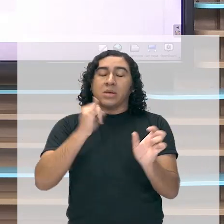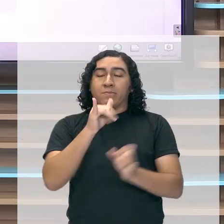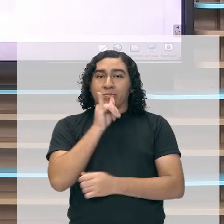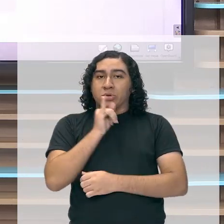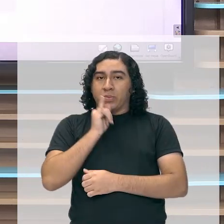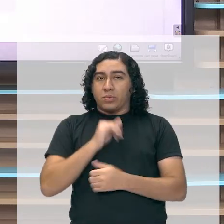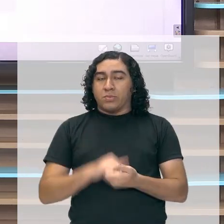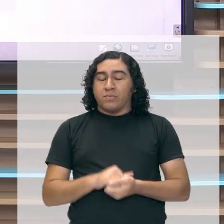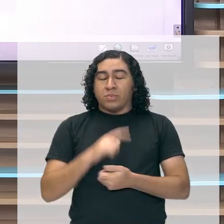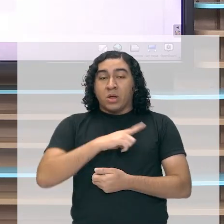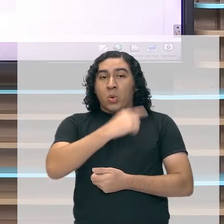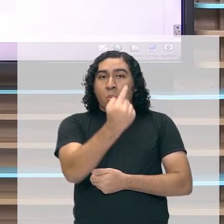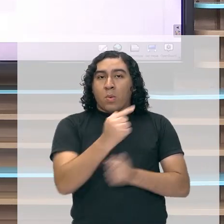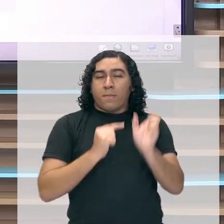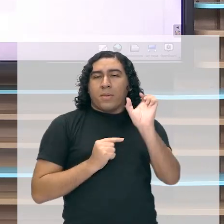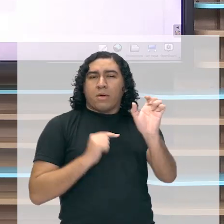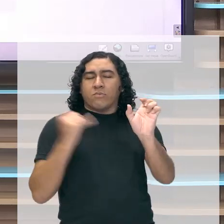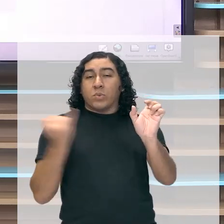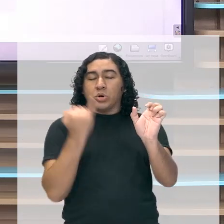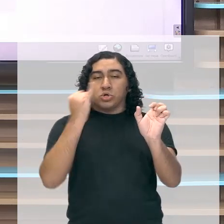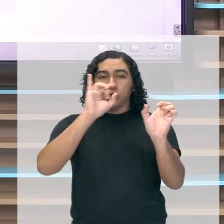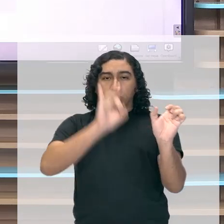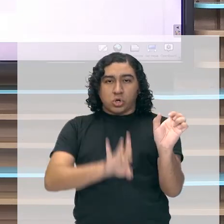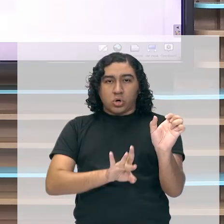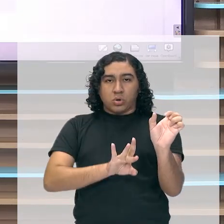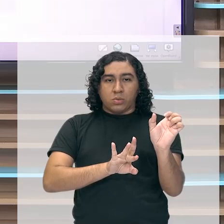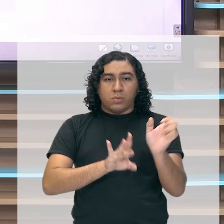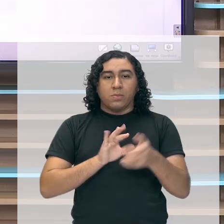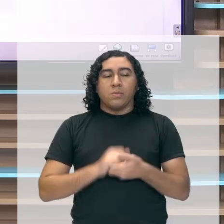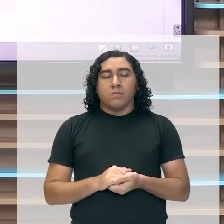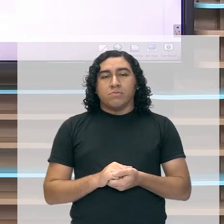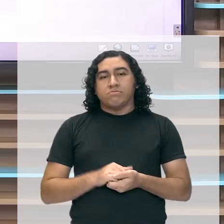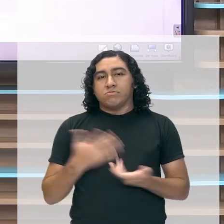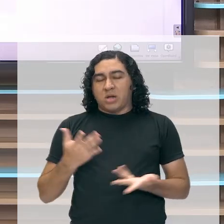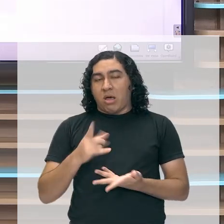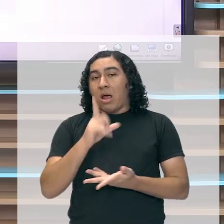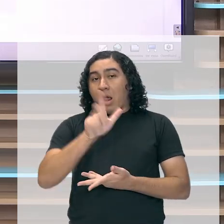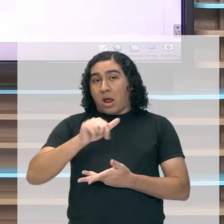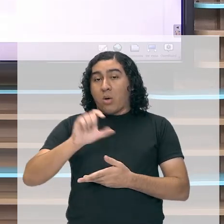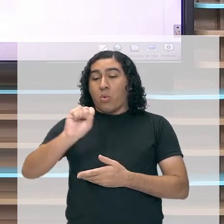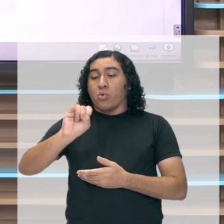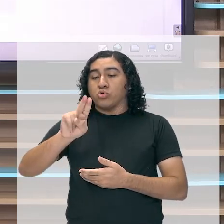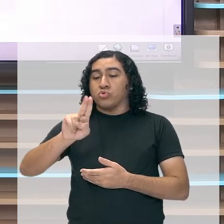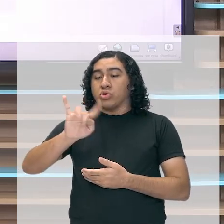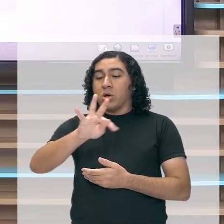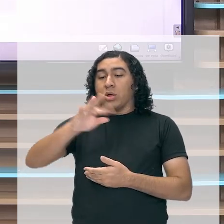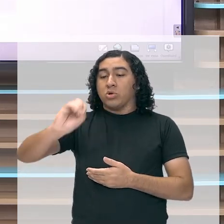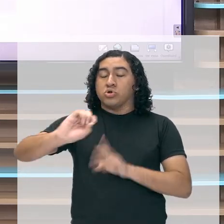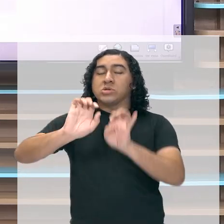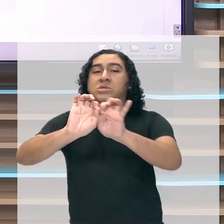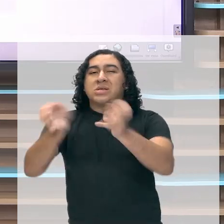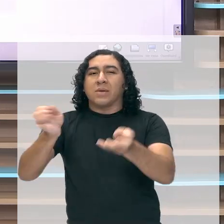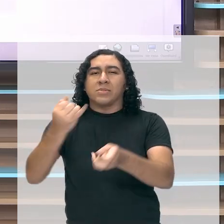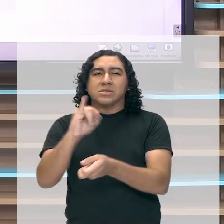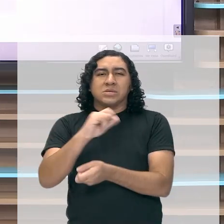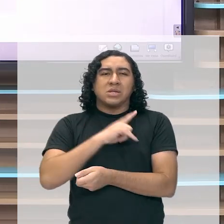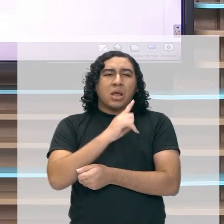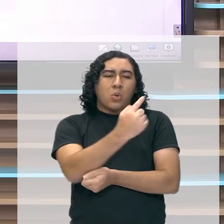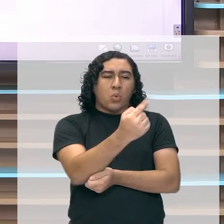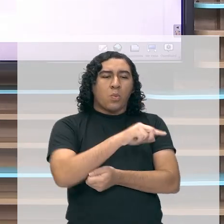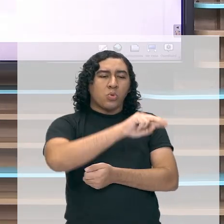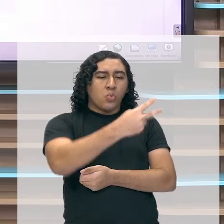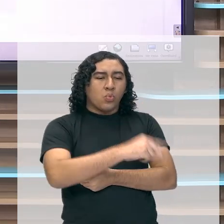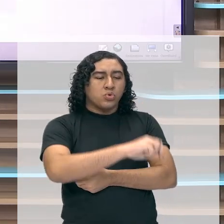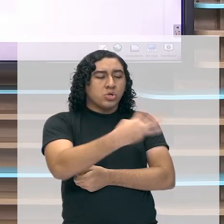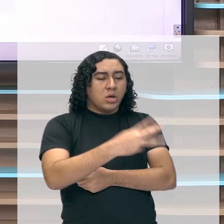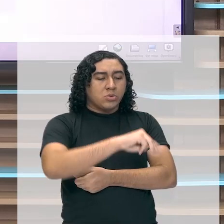você tem apenas uma palavra importante no núcleo do sujeito, eu vou ter um sujeito simples. Se eu tenho duas ou